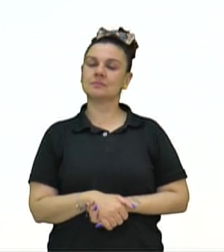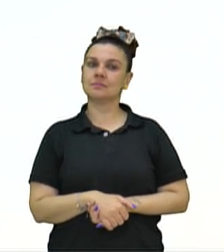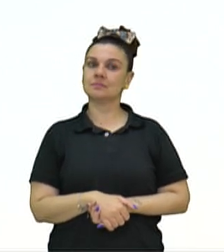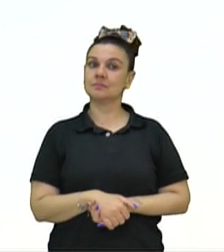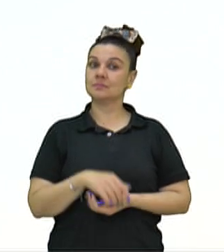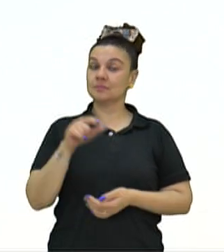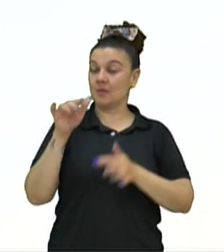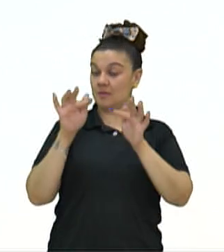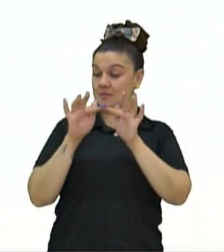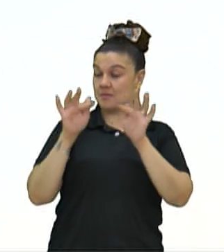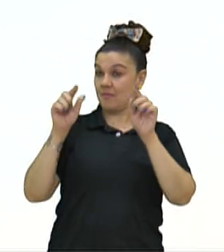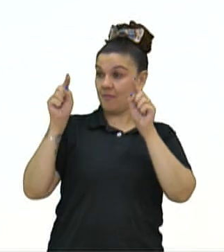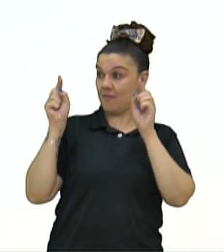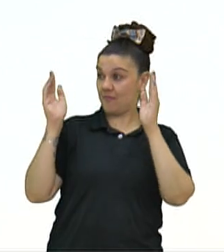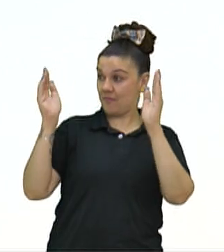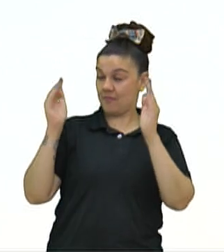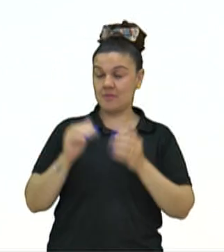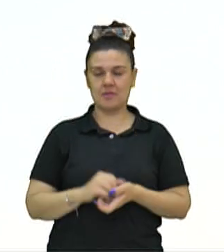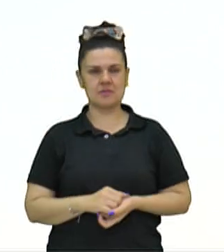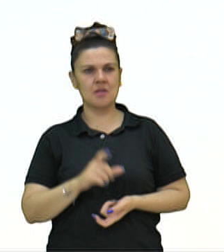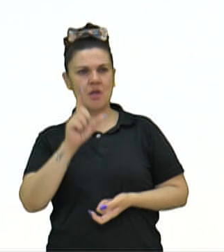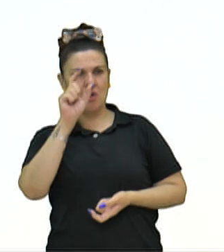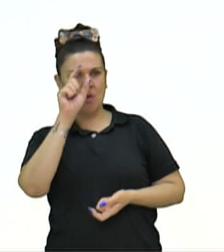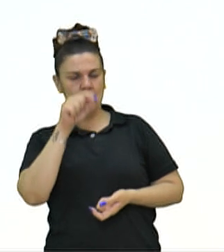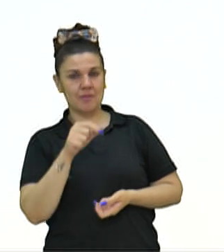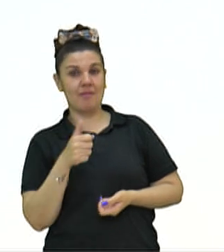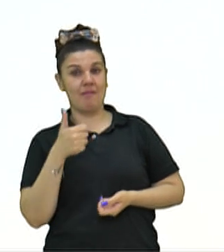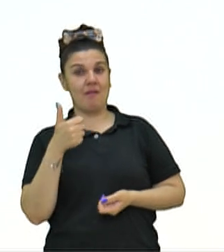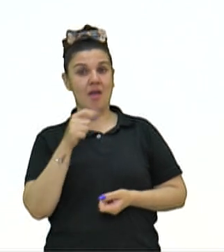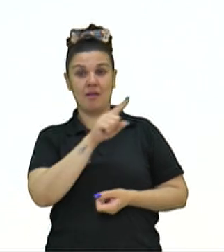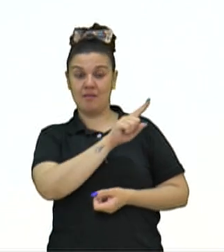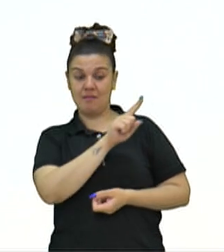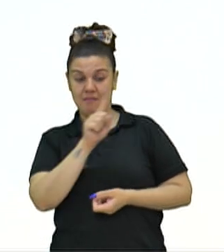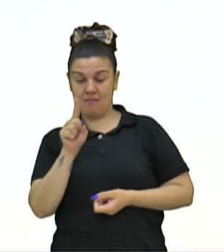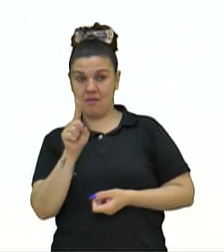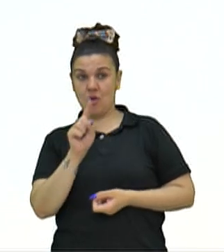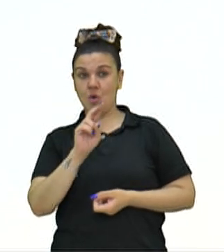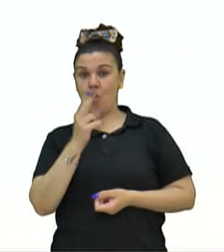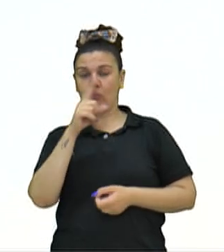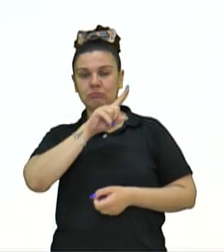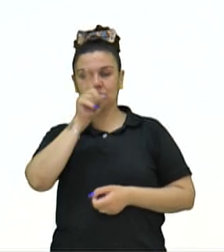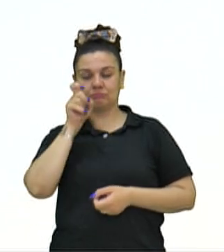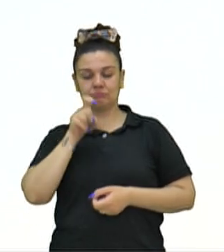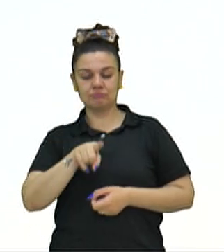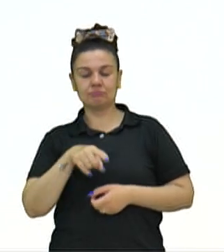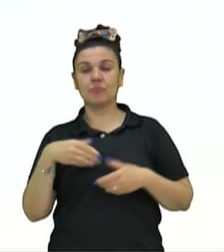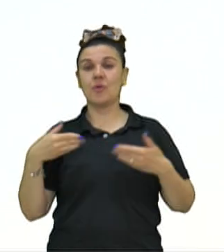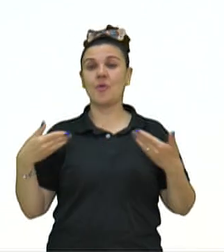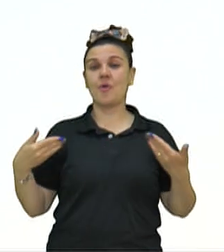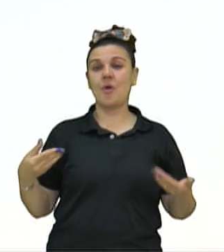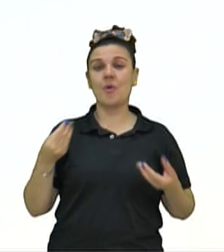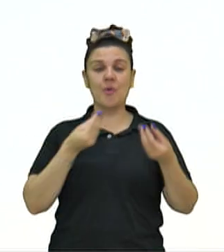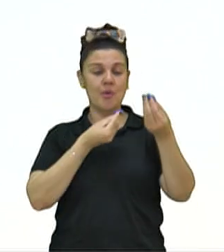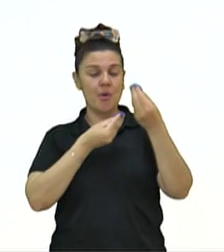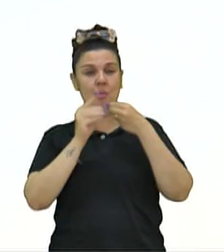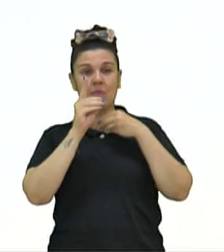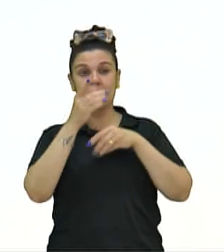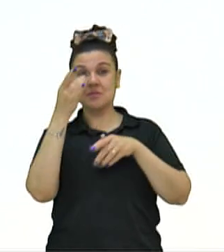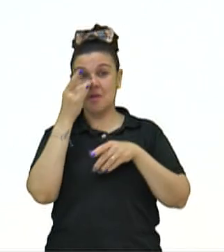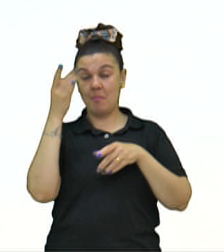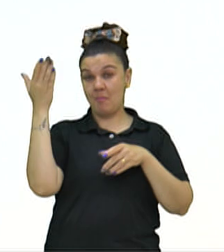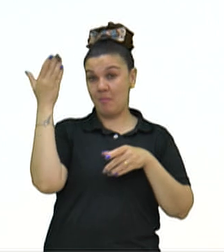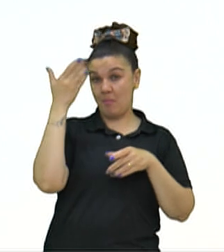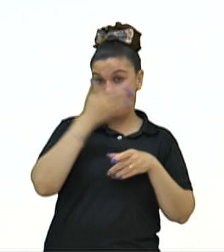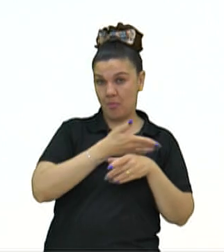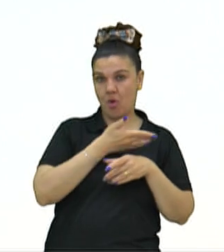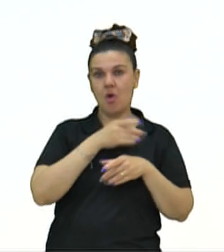frase, if you didn't do those things, ela está na negativa ou na interrogativa? E como é que você me comprova se ela